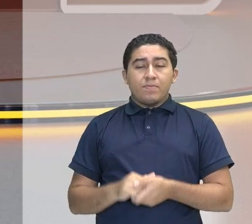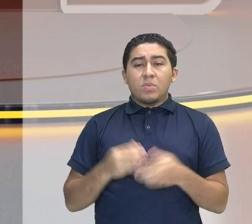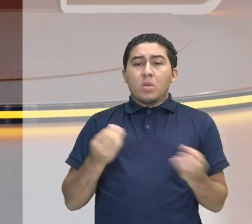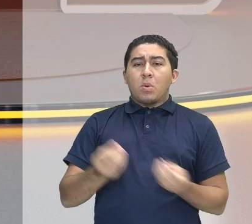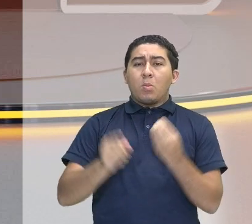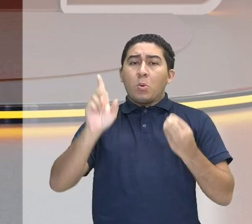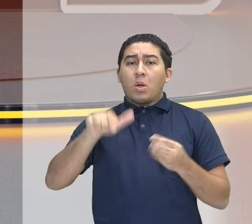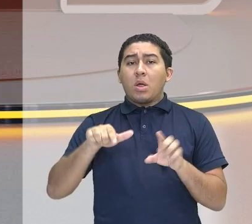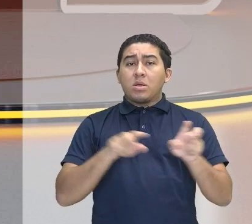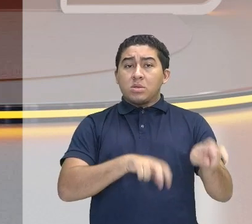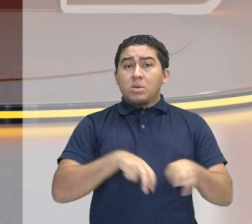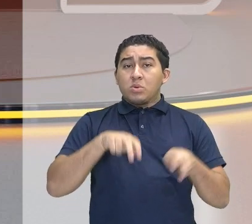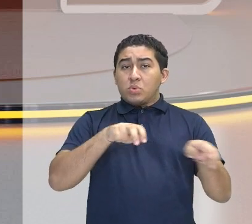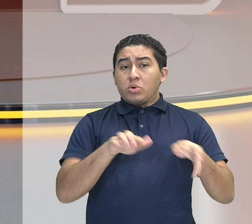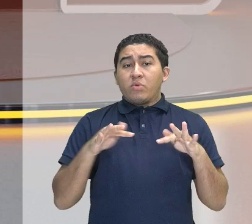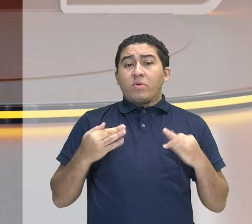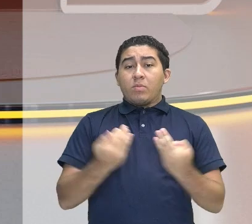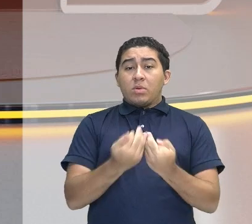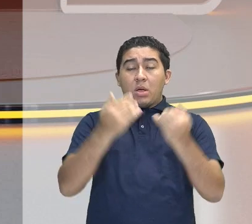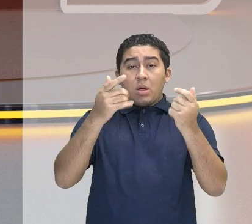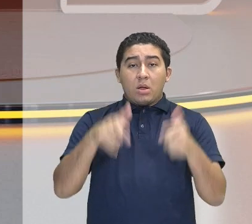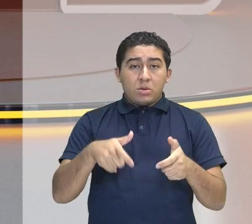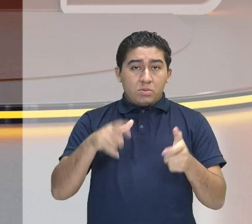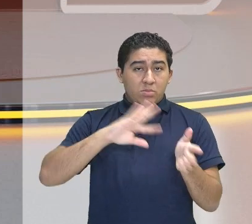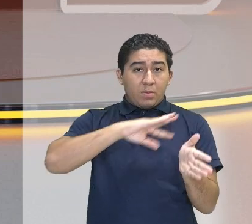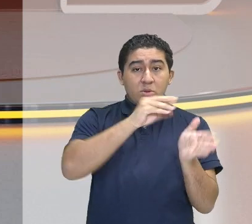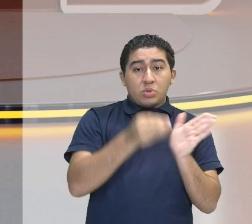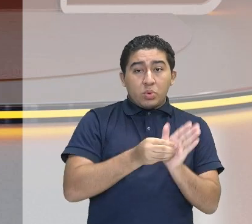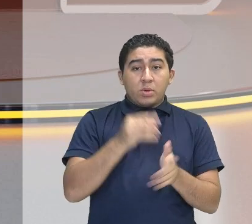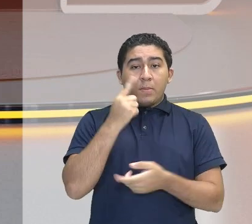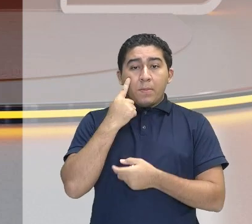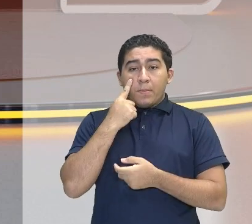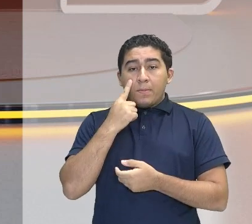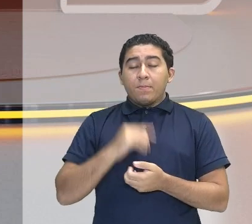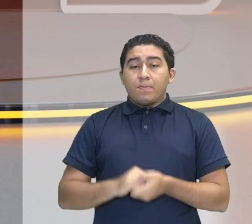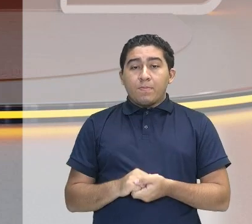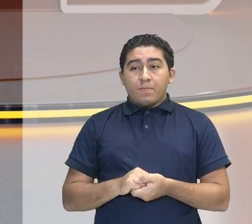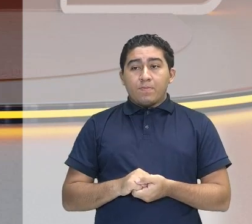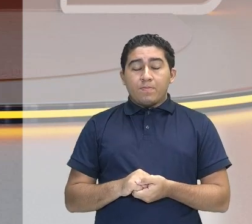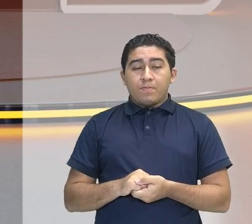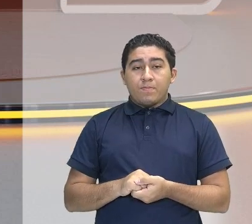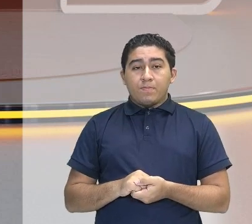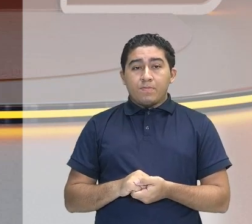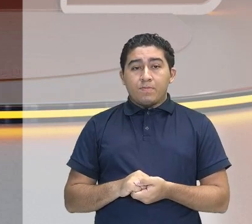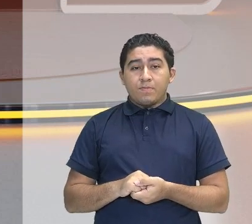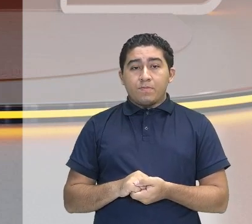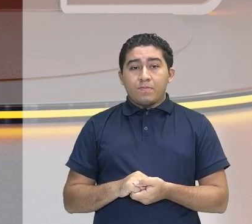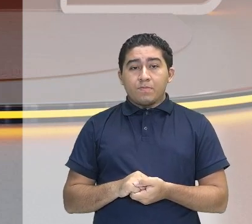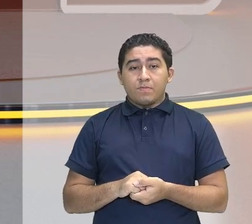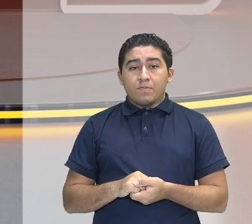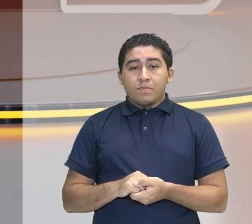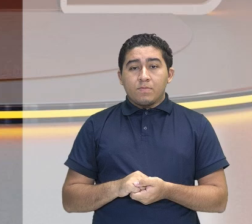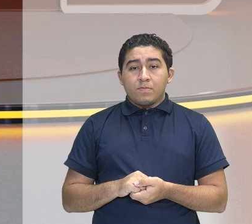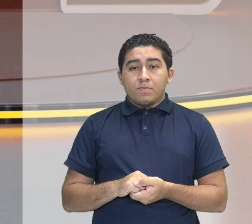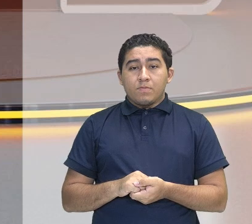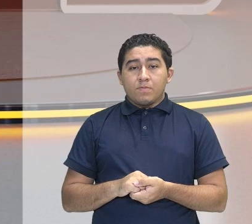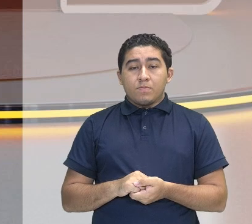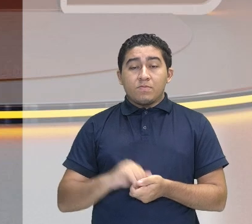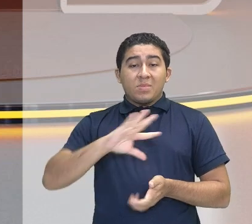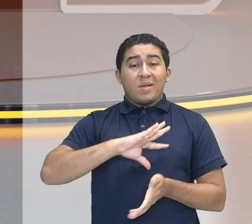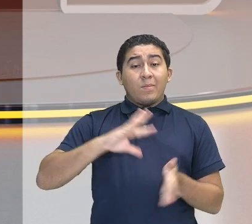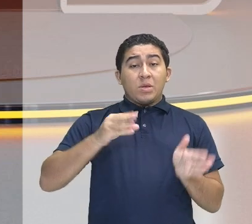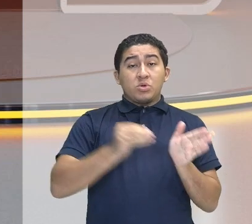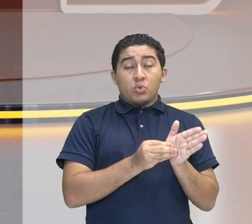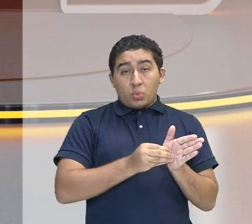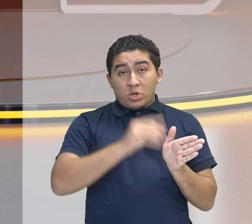estar essa agricultura familiar na Amazônia? Gente, a agricultura familiar na Amazônia, legal, ela